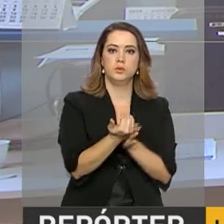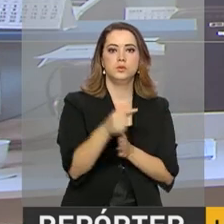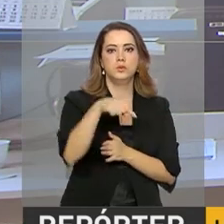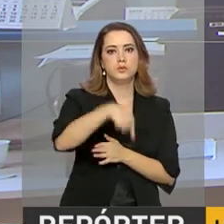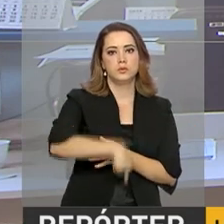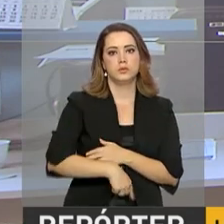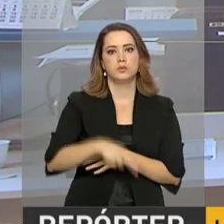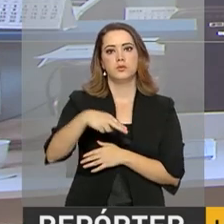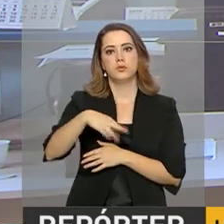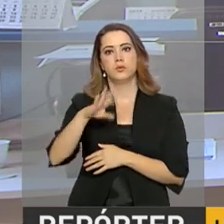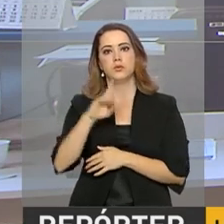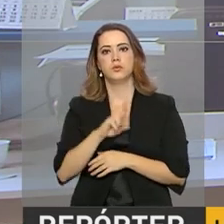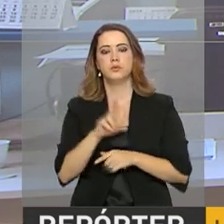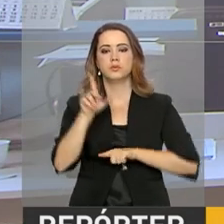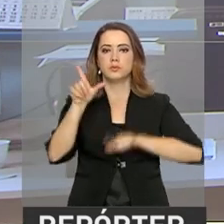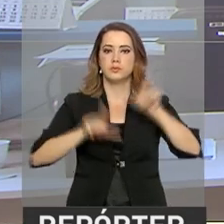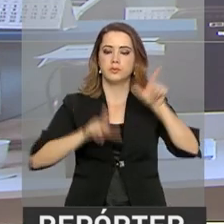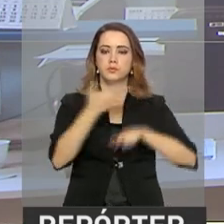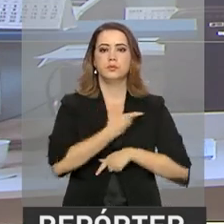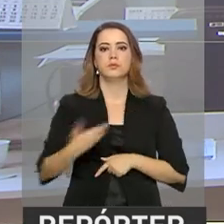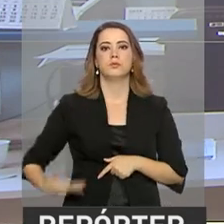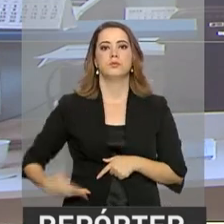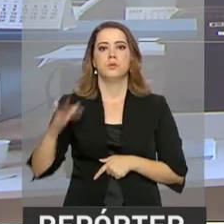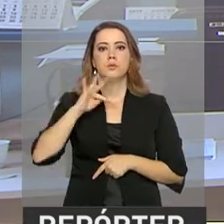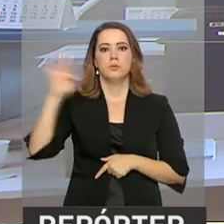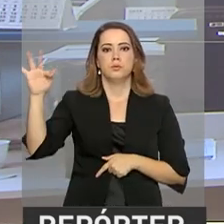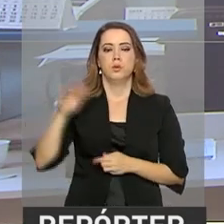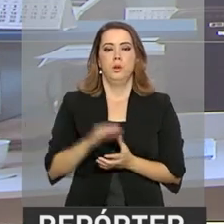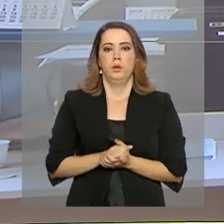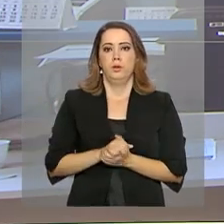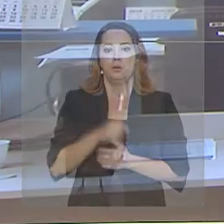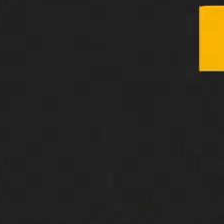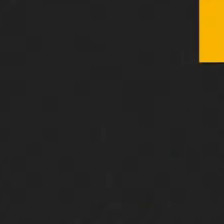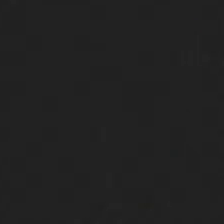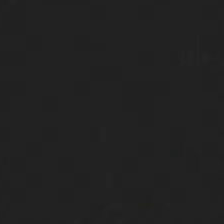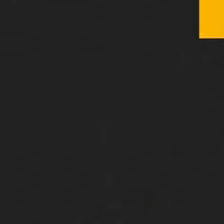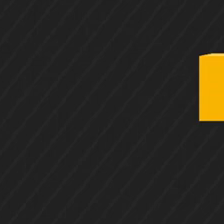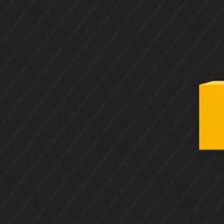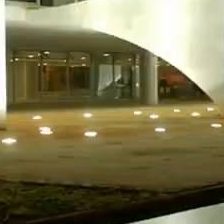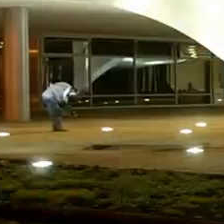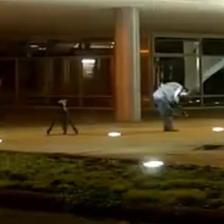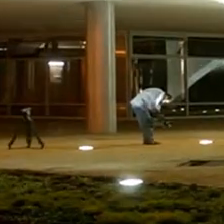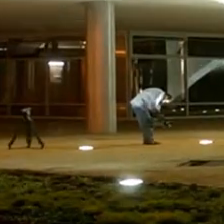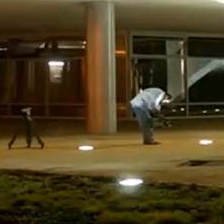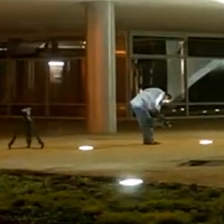Continue com a gente na NBR, a TV do Governo Federal.